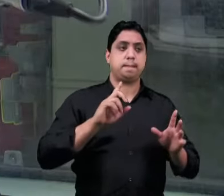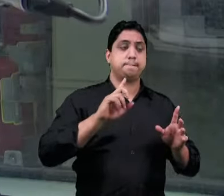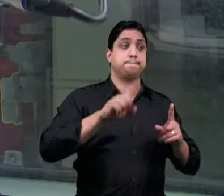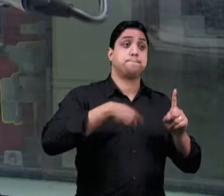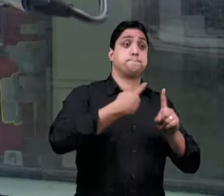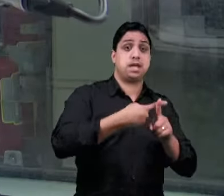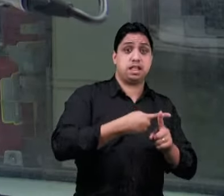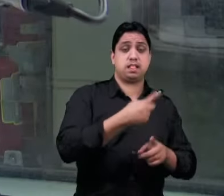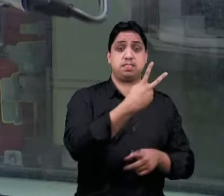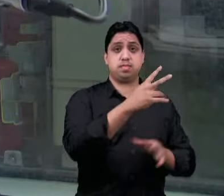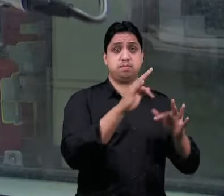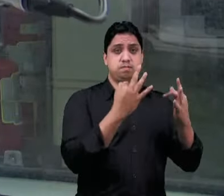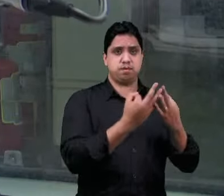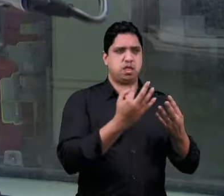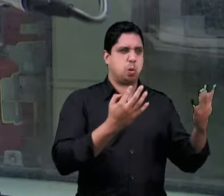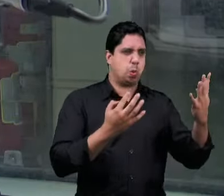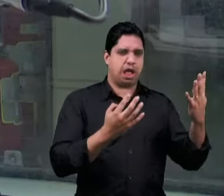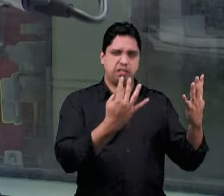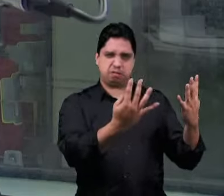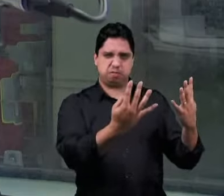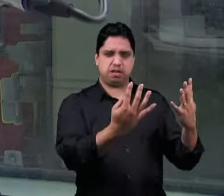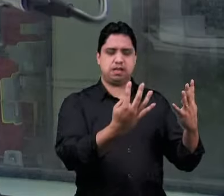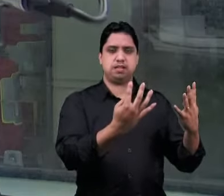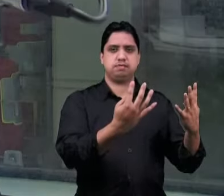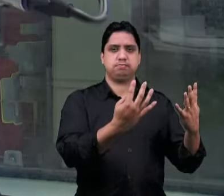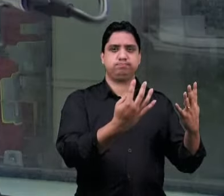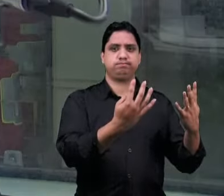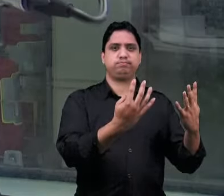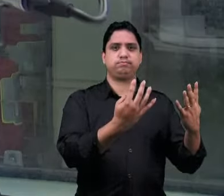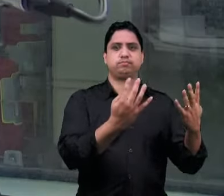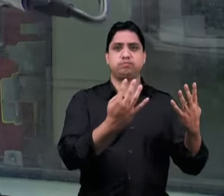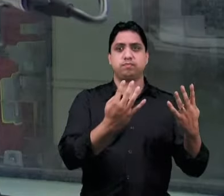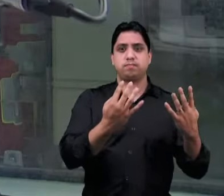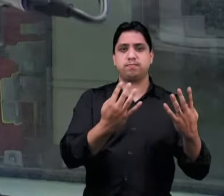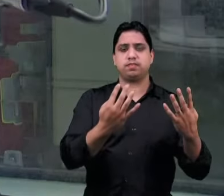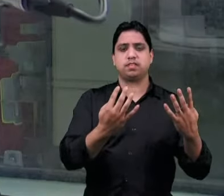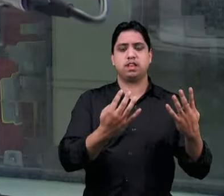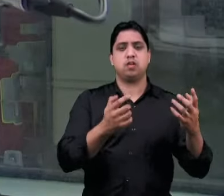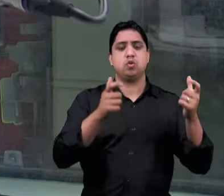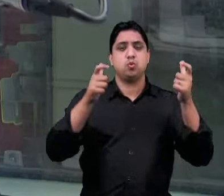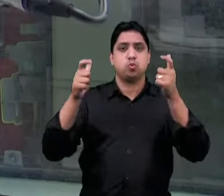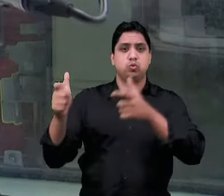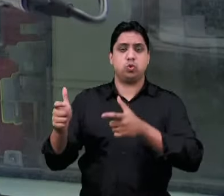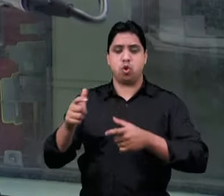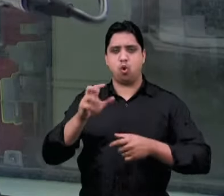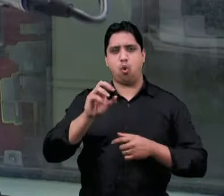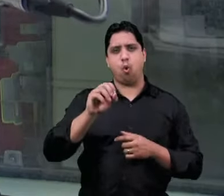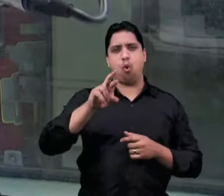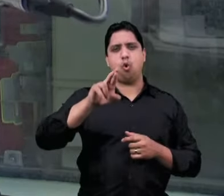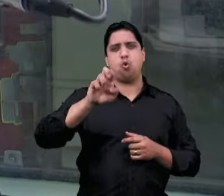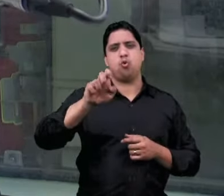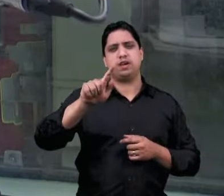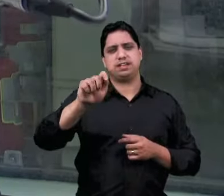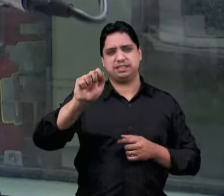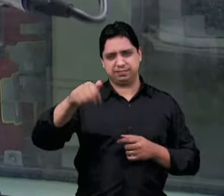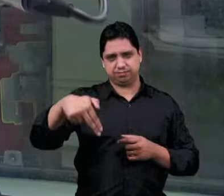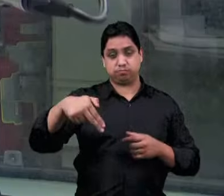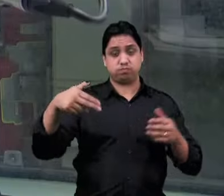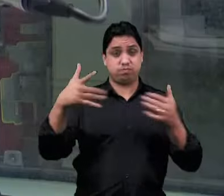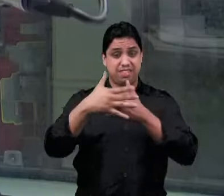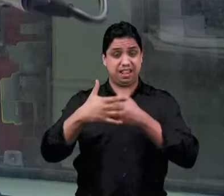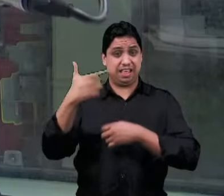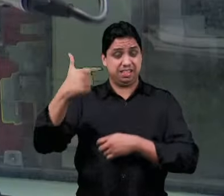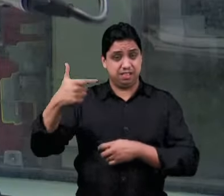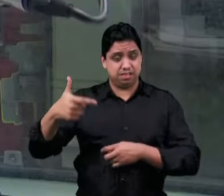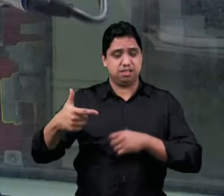uma de 4 pessoas cada uma em Birmingham, que é a segunda maior cidade da Inglaterra, e outra